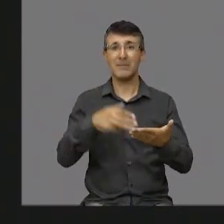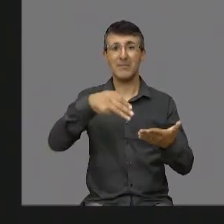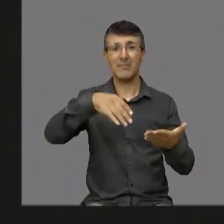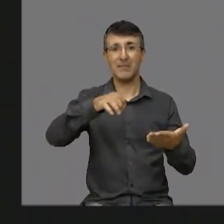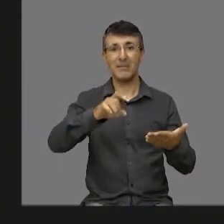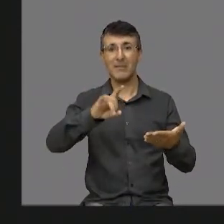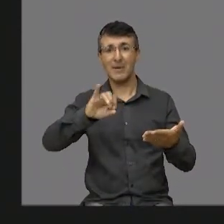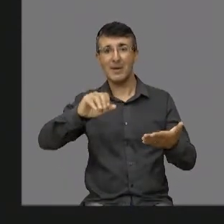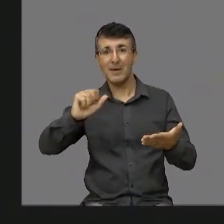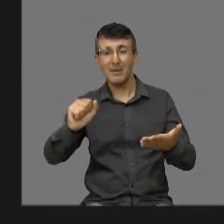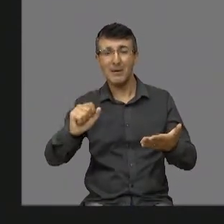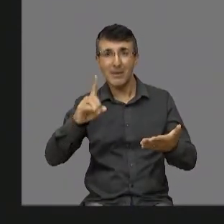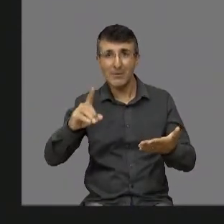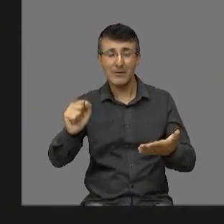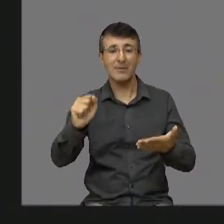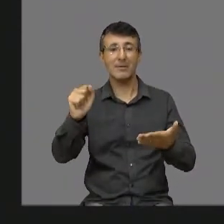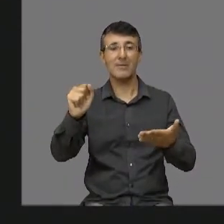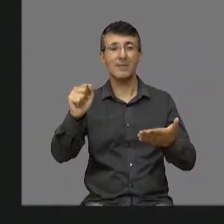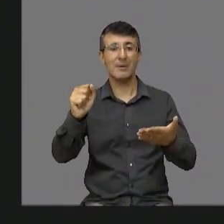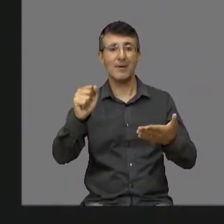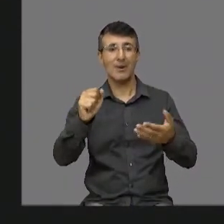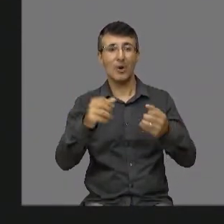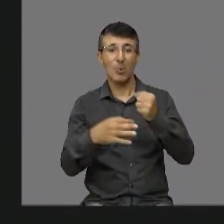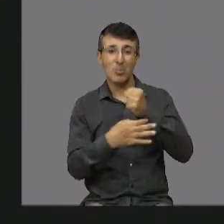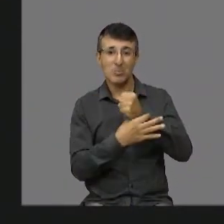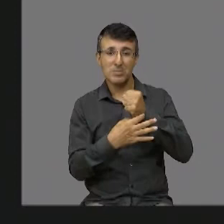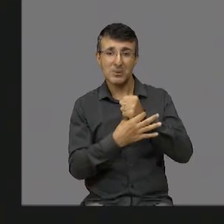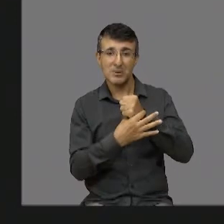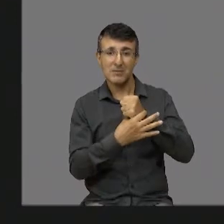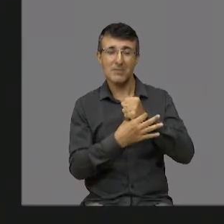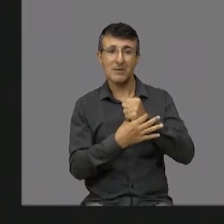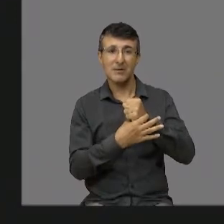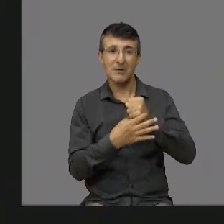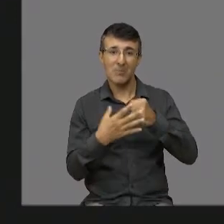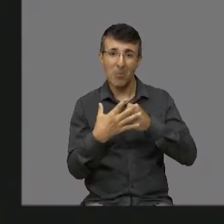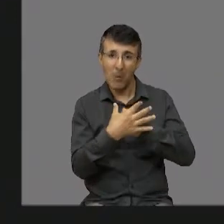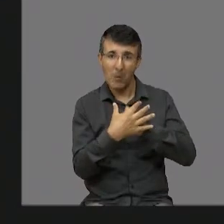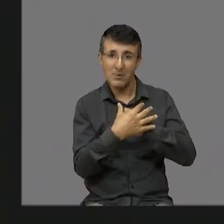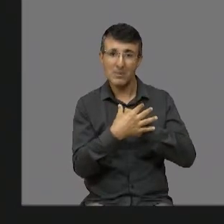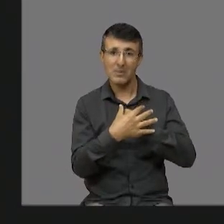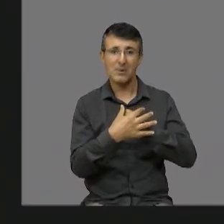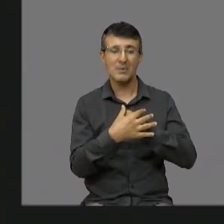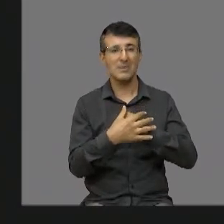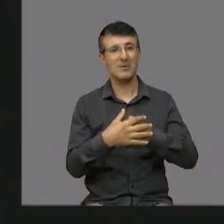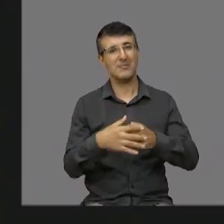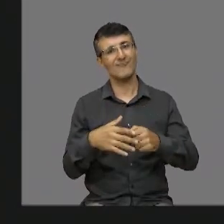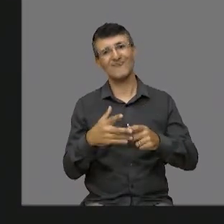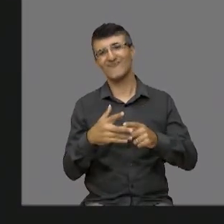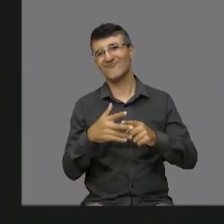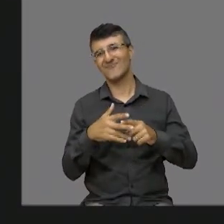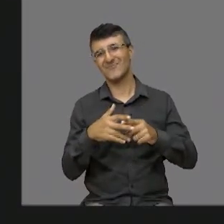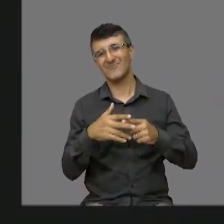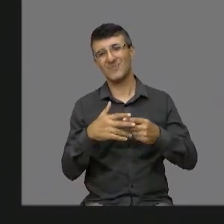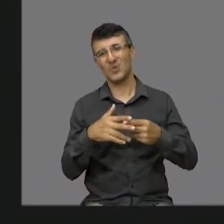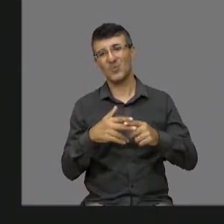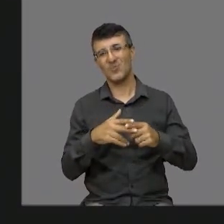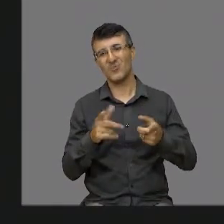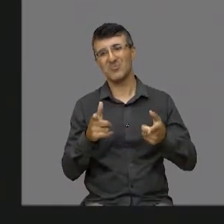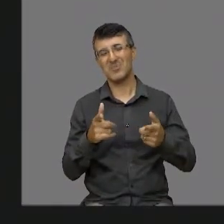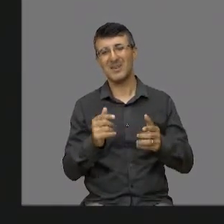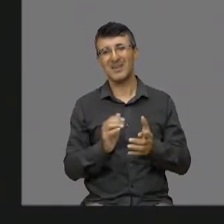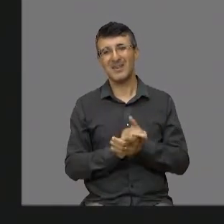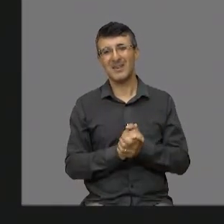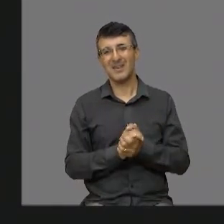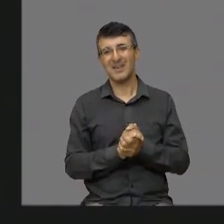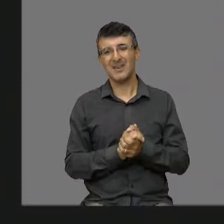até essa medida protetiva, por não funcionar, deixa o companheiro dela